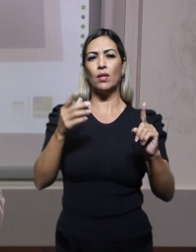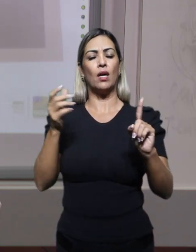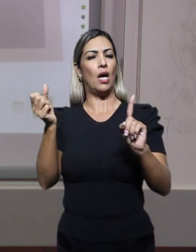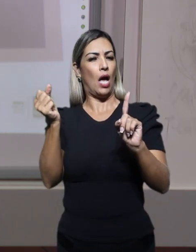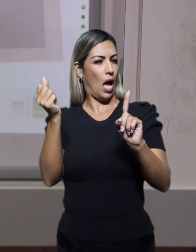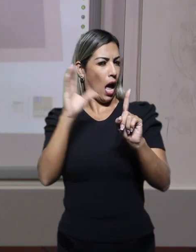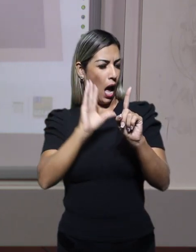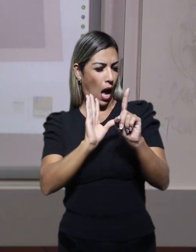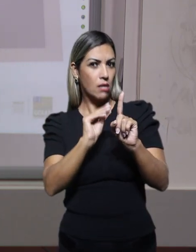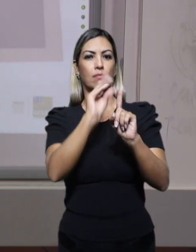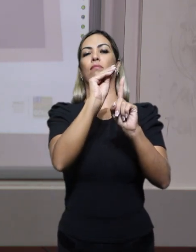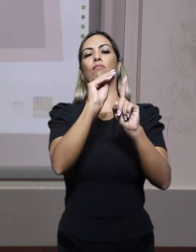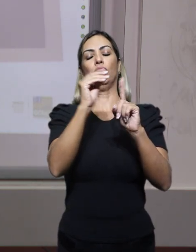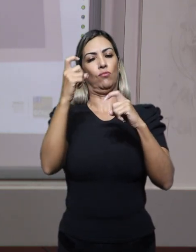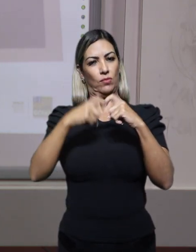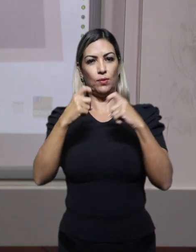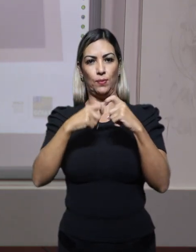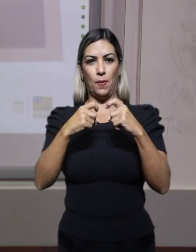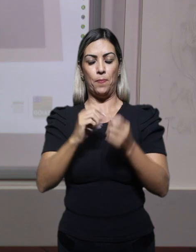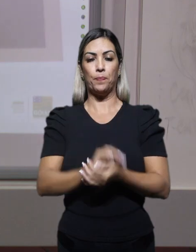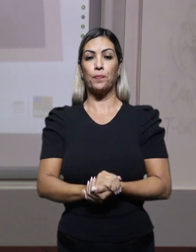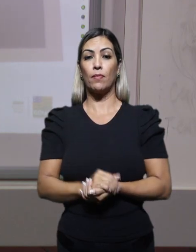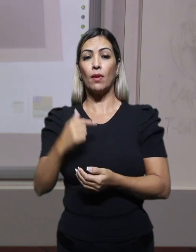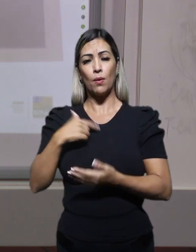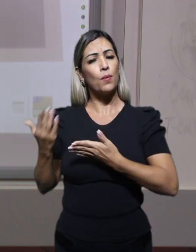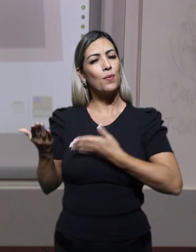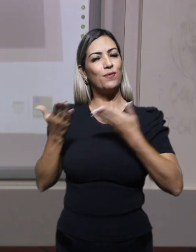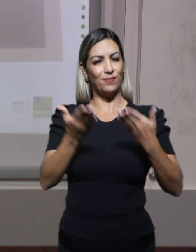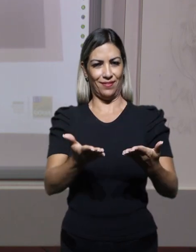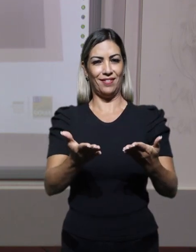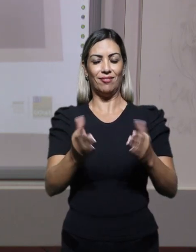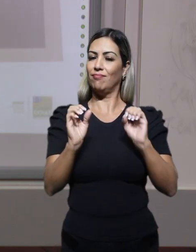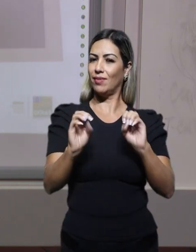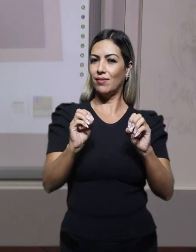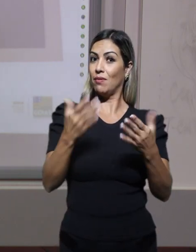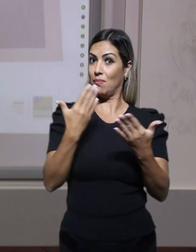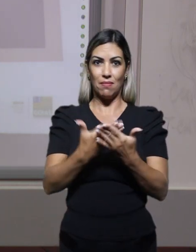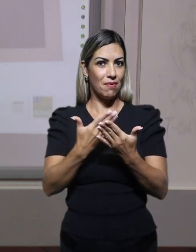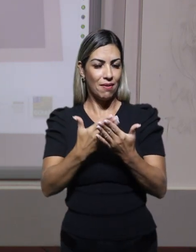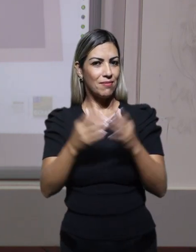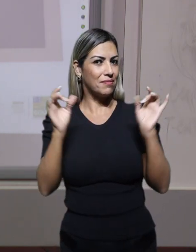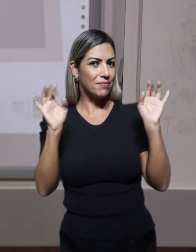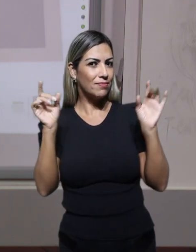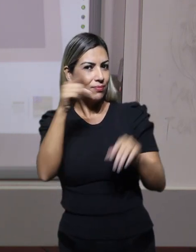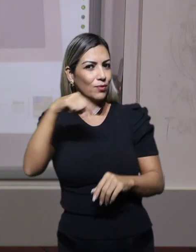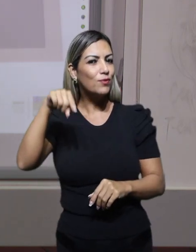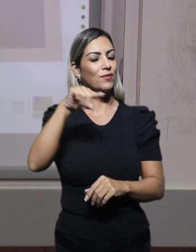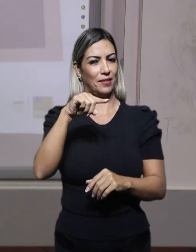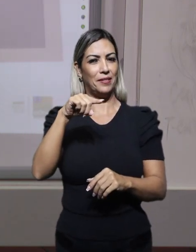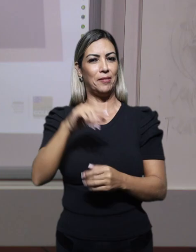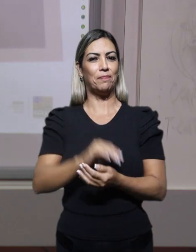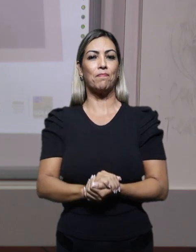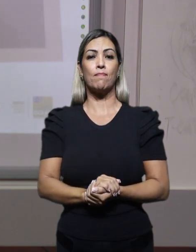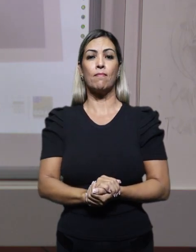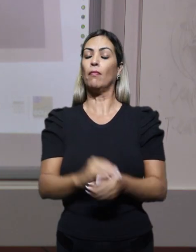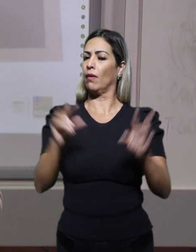assédio sexual. E eu fui convidada para ministrar uma aula muito especial para vocês. Um